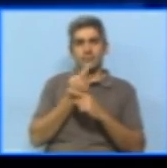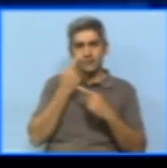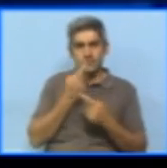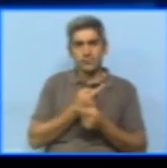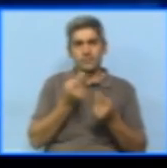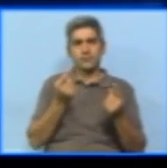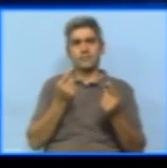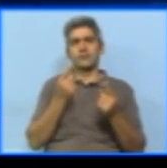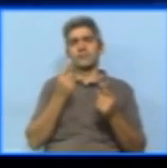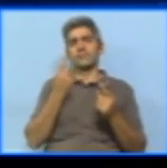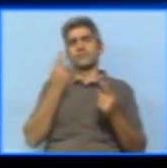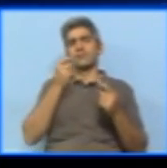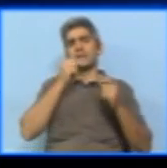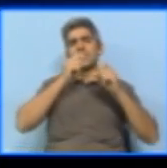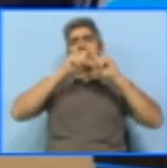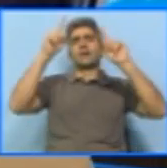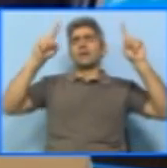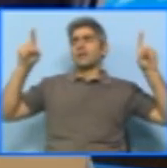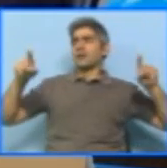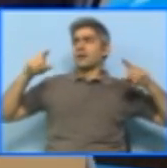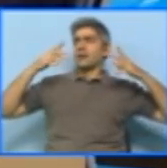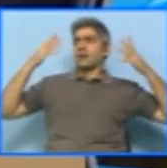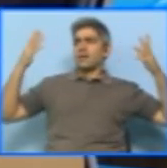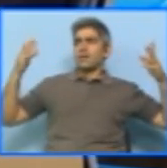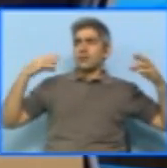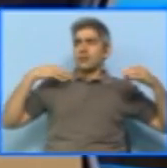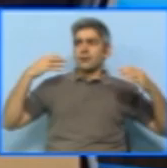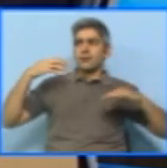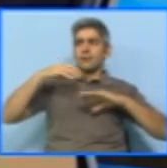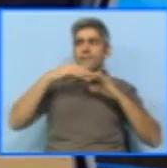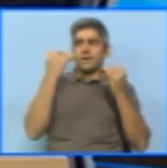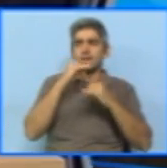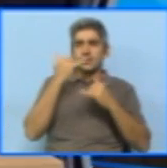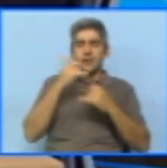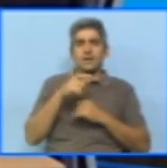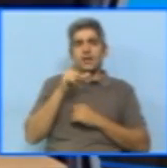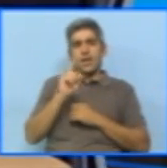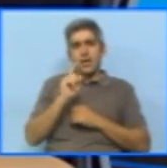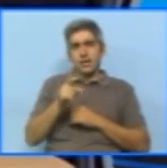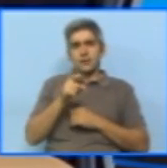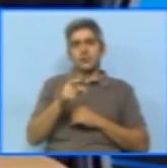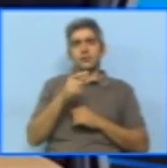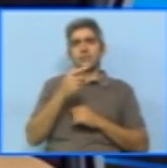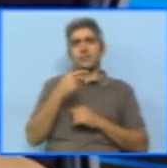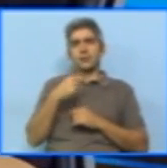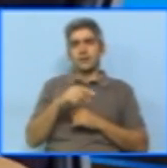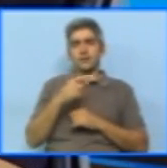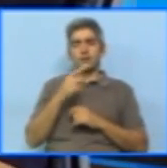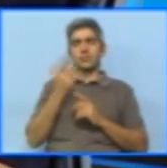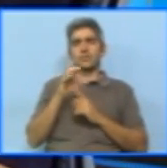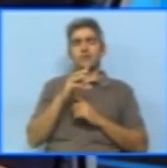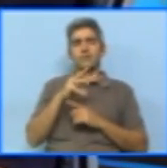Anuncia-nos um reino e um império de felicidade. É isso que temos, por exemplo, no